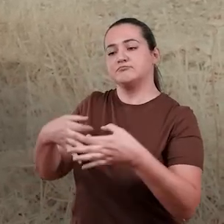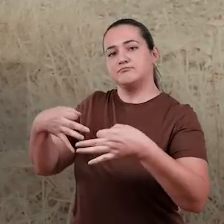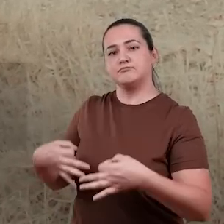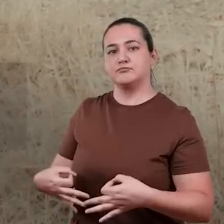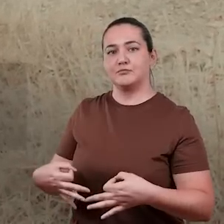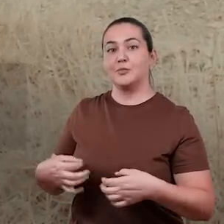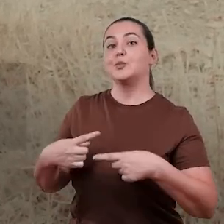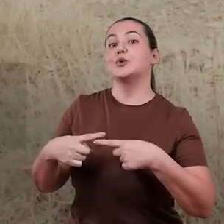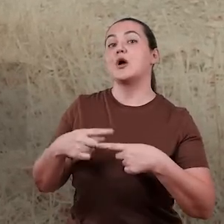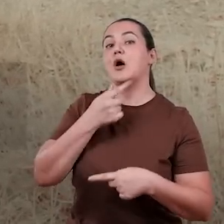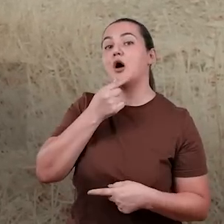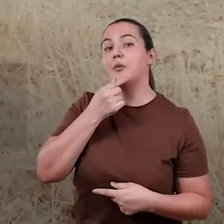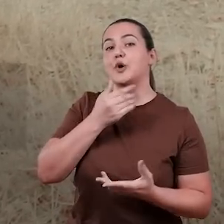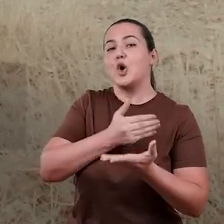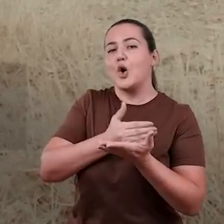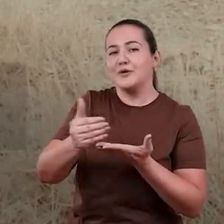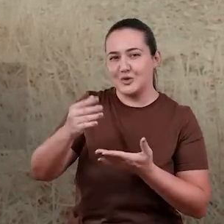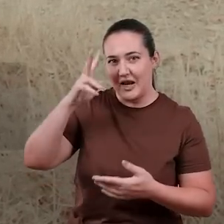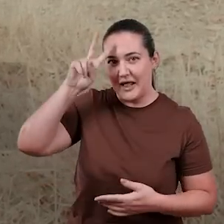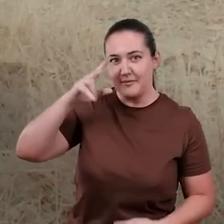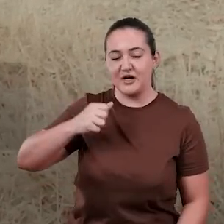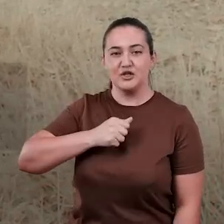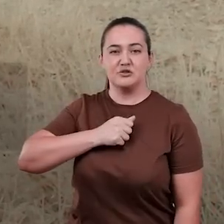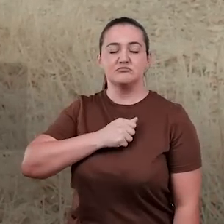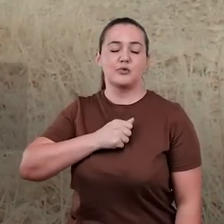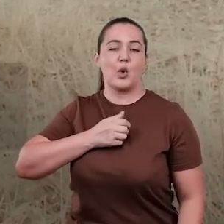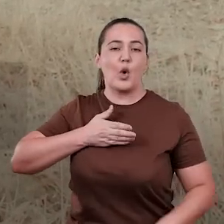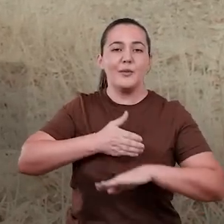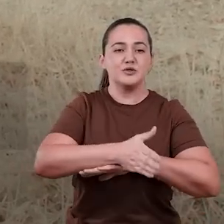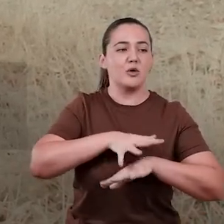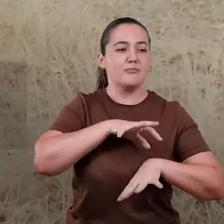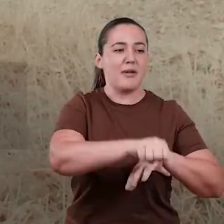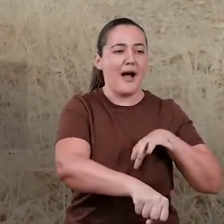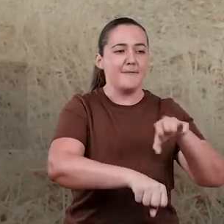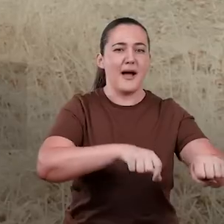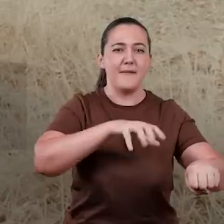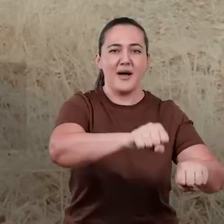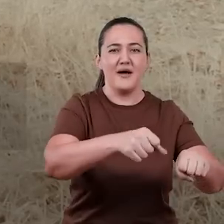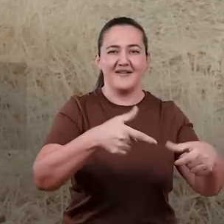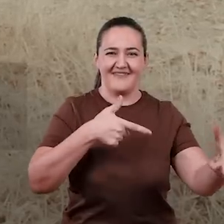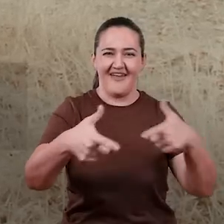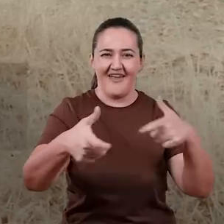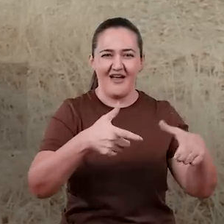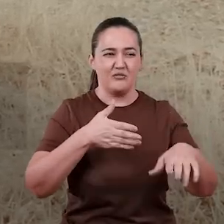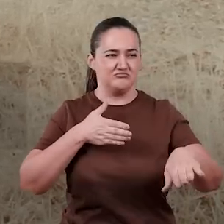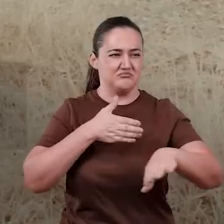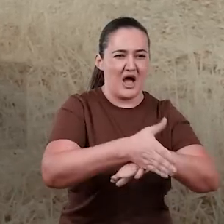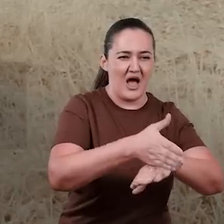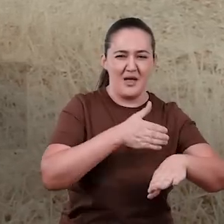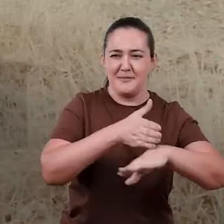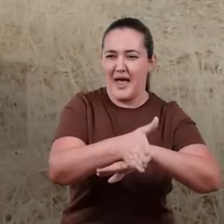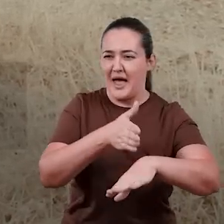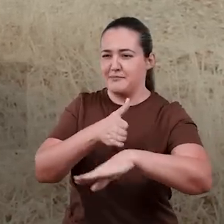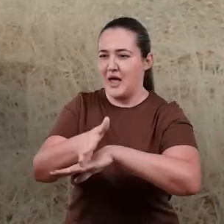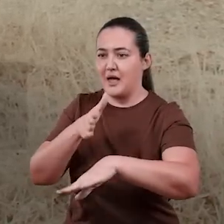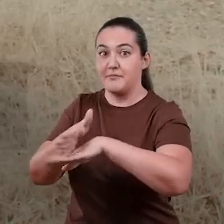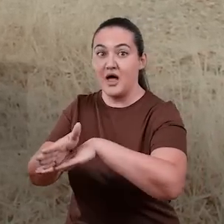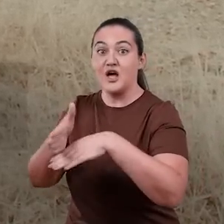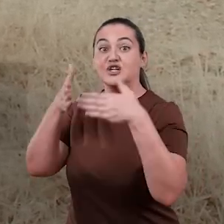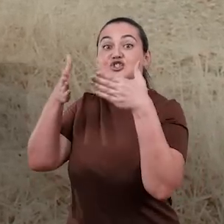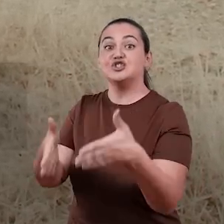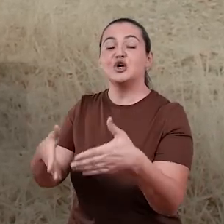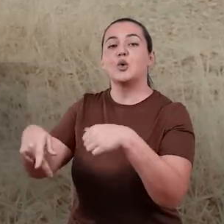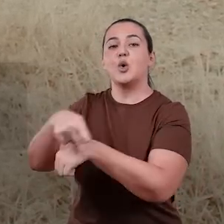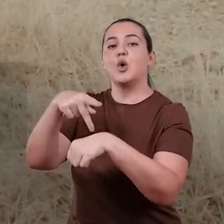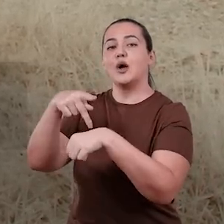conquistando território após território, saindo desde a Macedônia e chegando até a Índia, lá ele teve contato com alguns